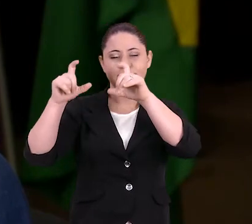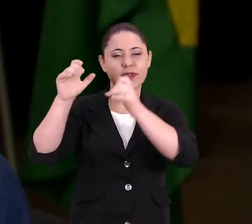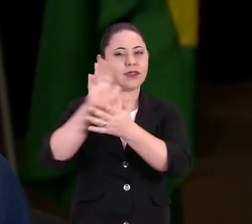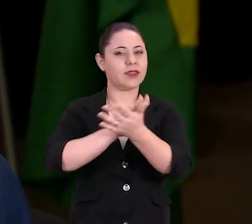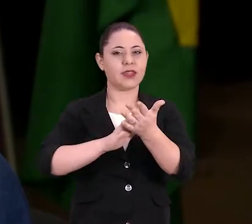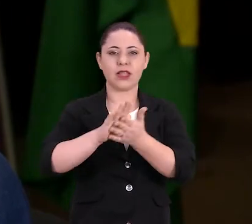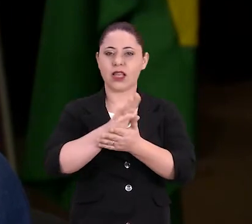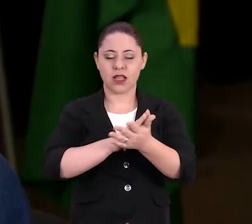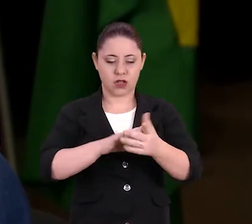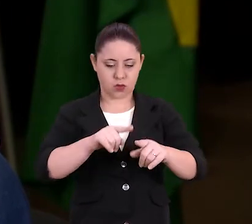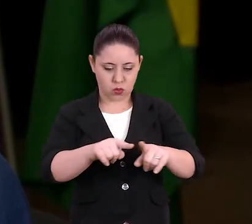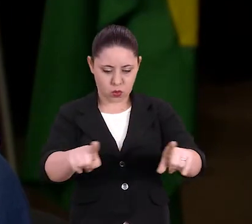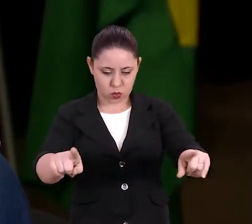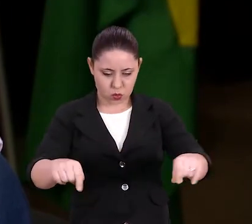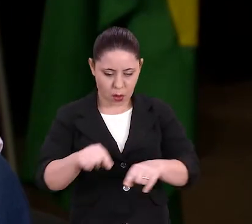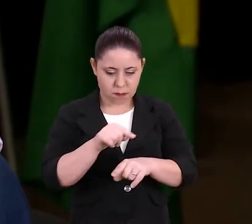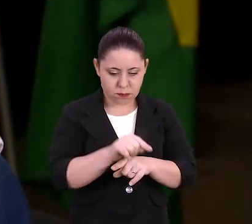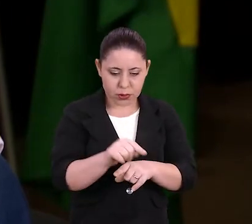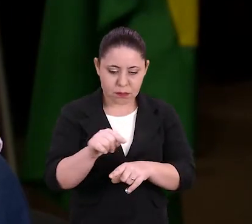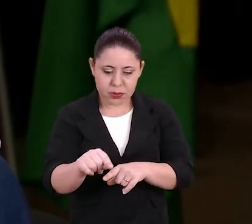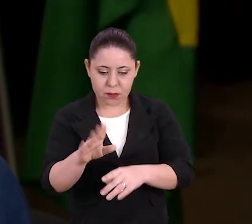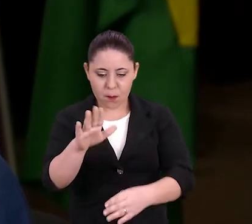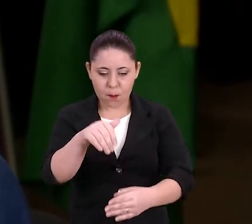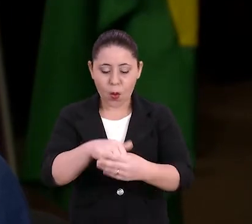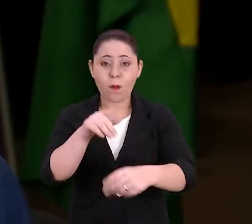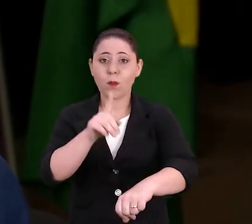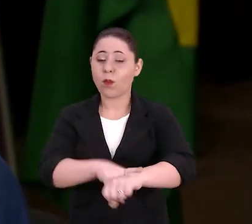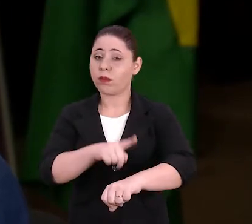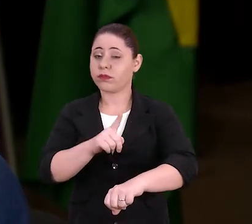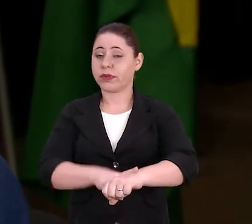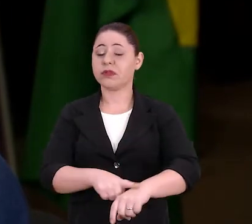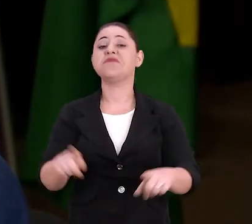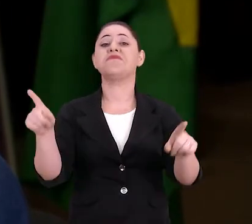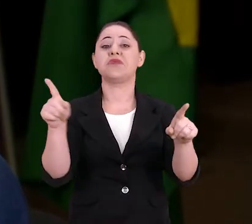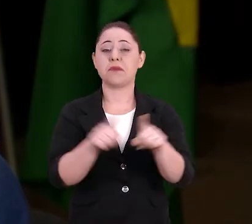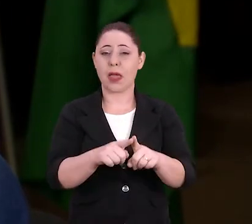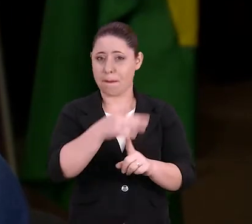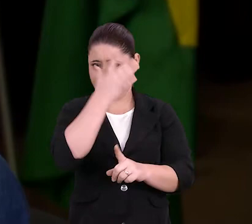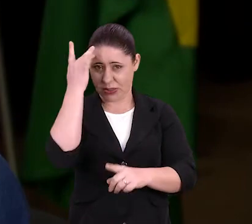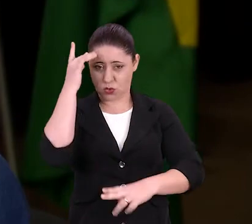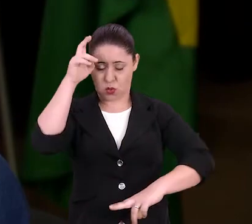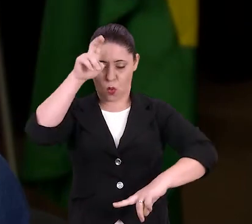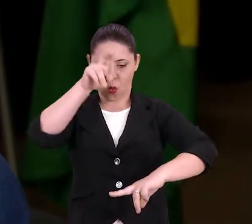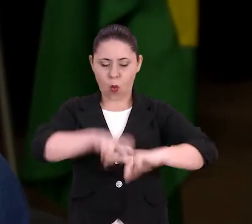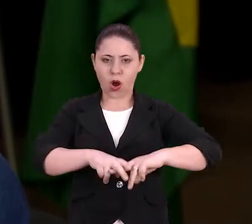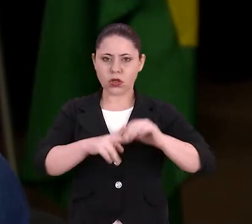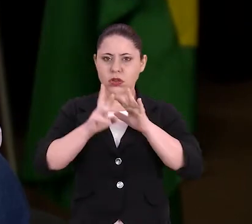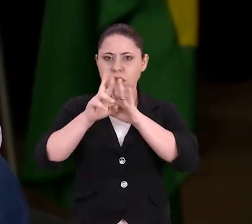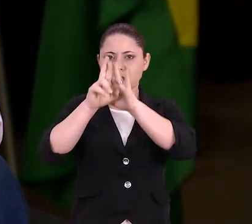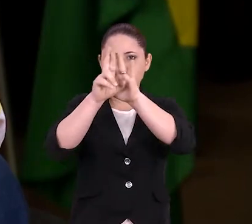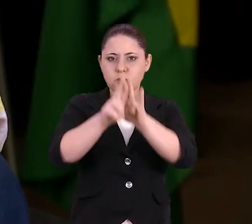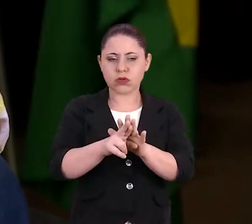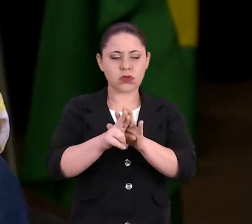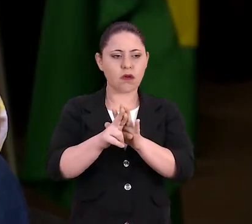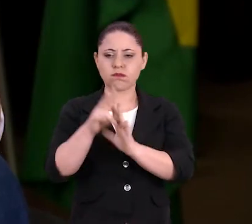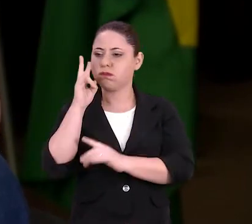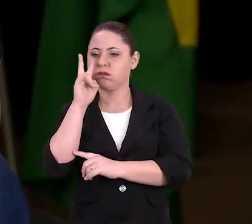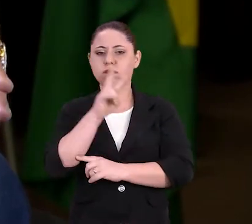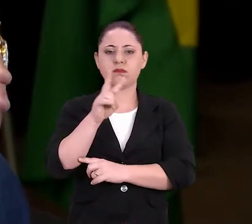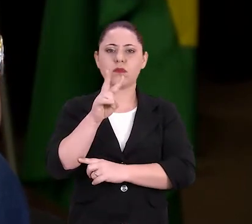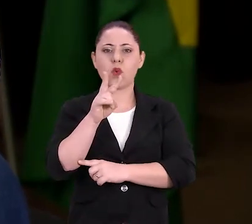selfie, né, da urna eletrônica no momento da votação. Inclusive, os mesários são orientados que